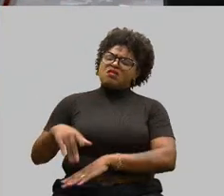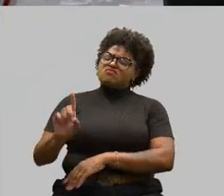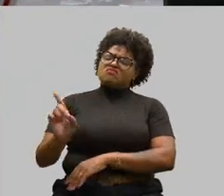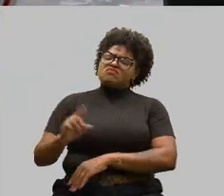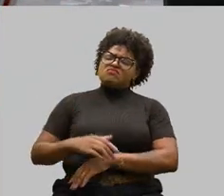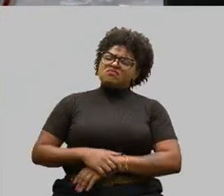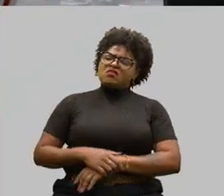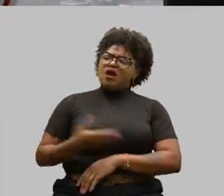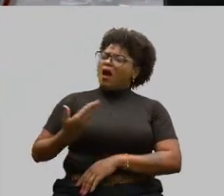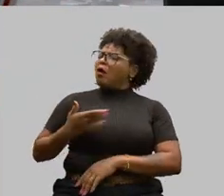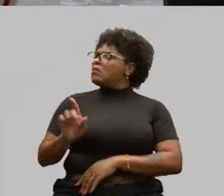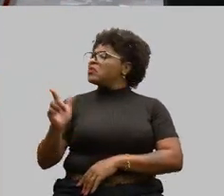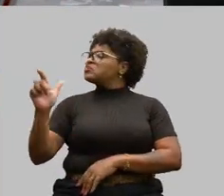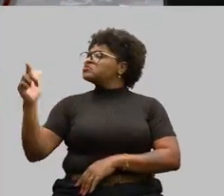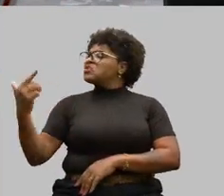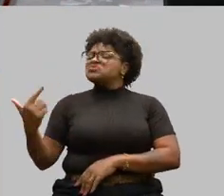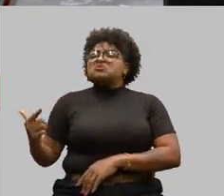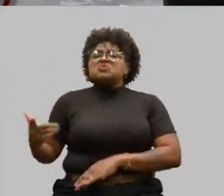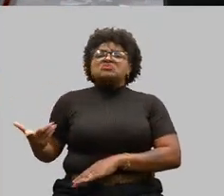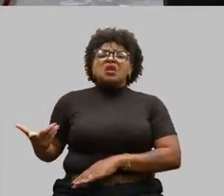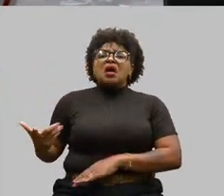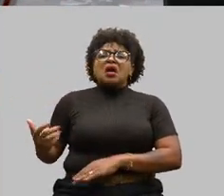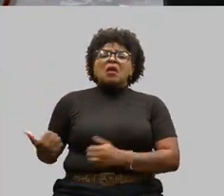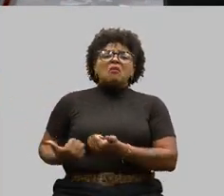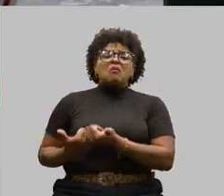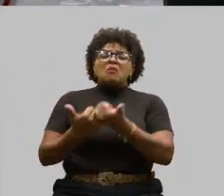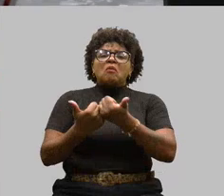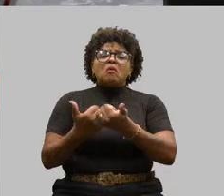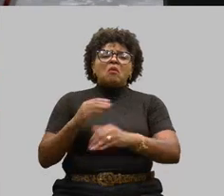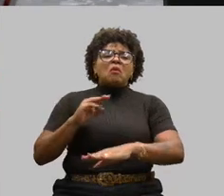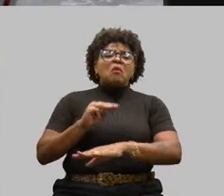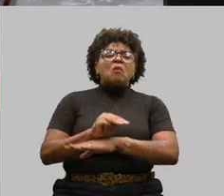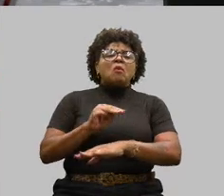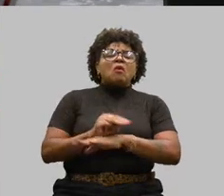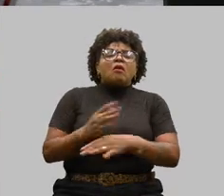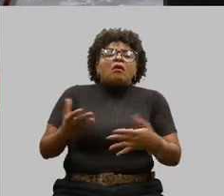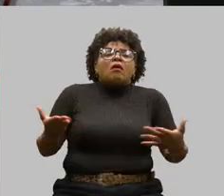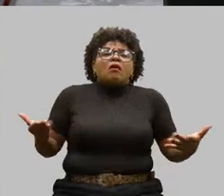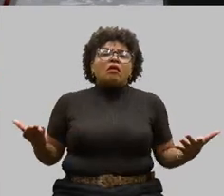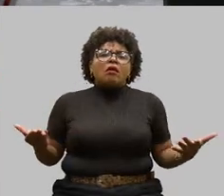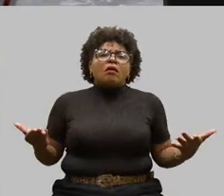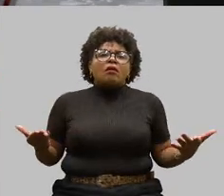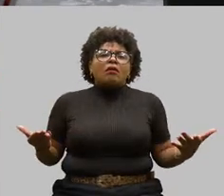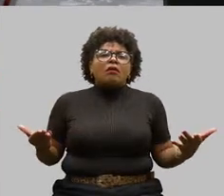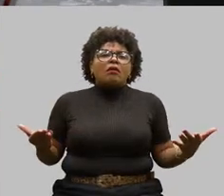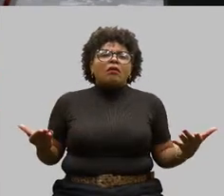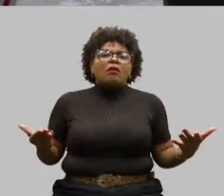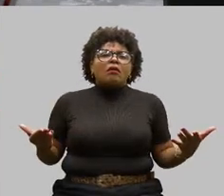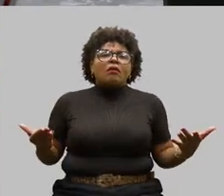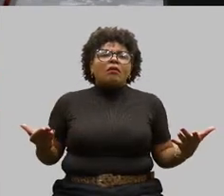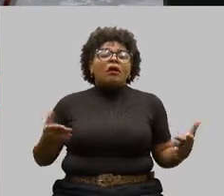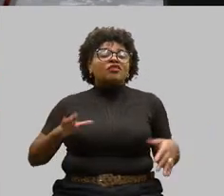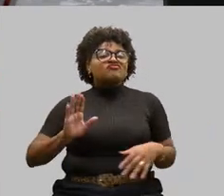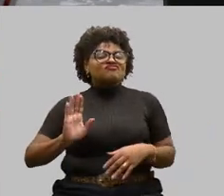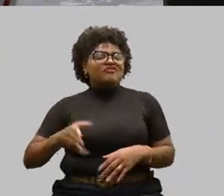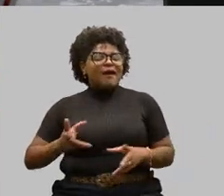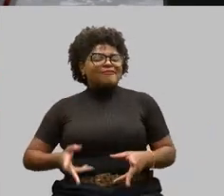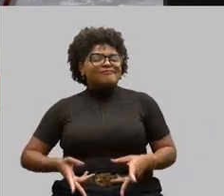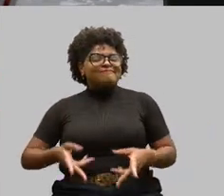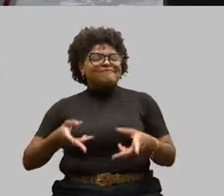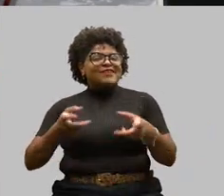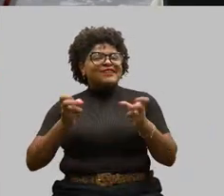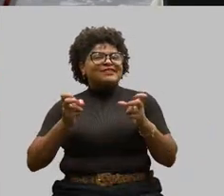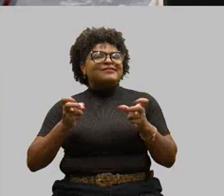colegas não tem mediadora então já é uma percepção que ele tem